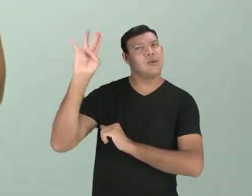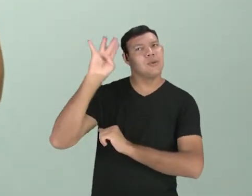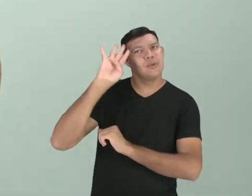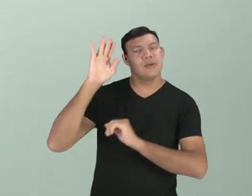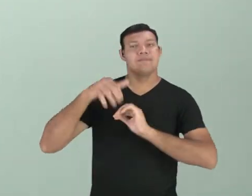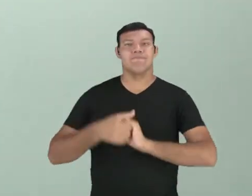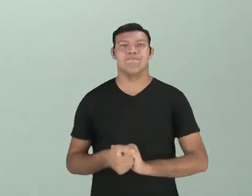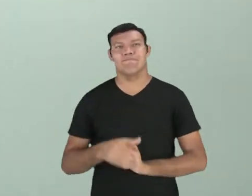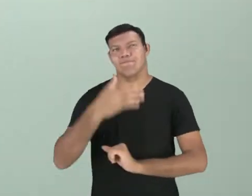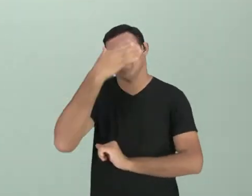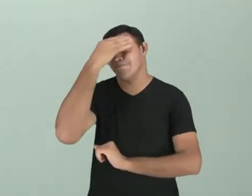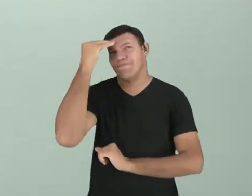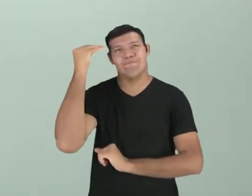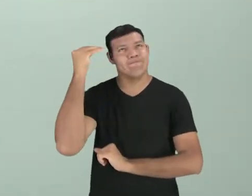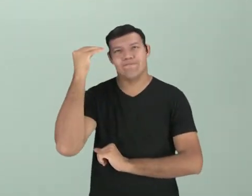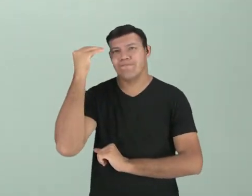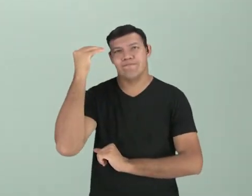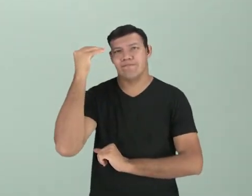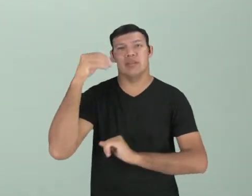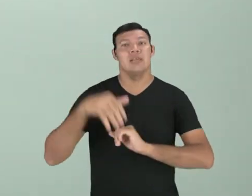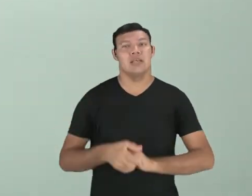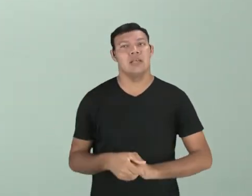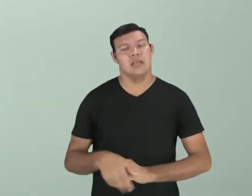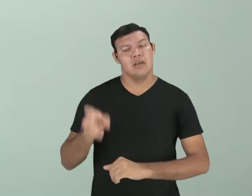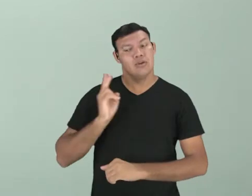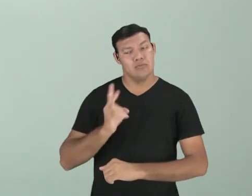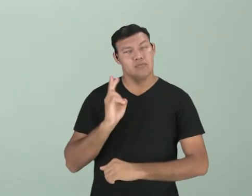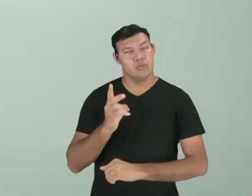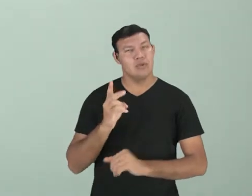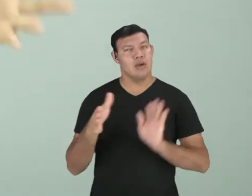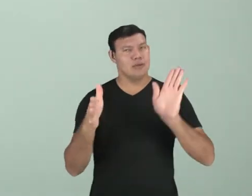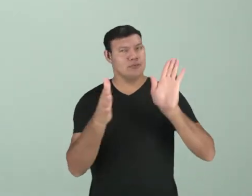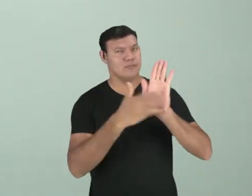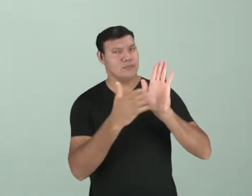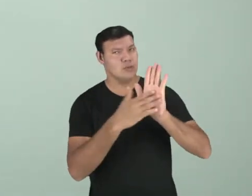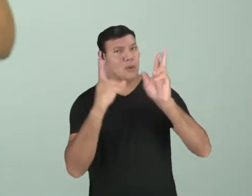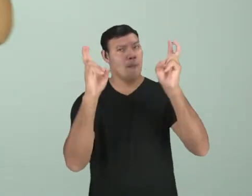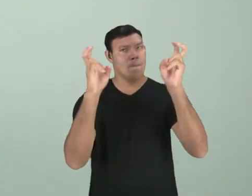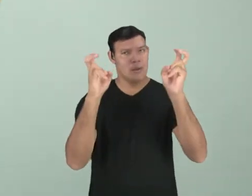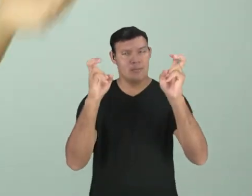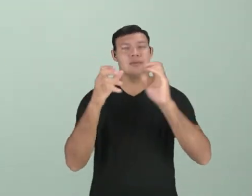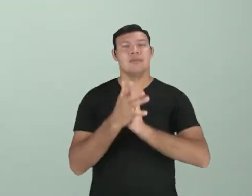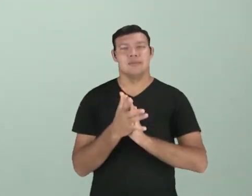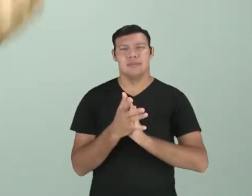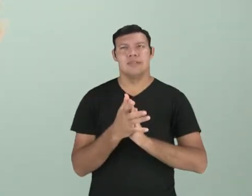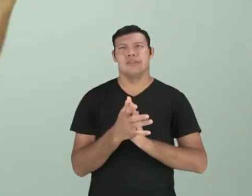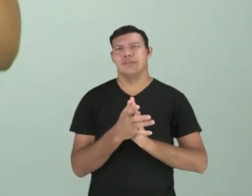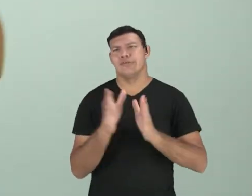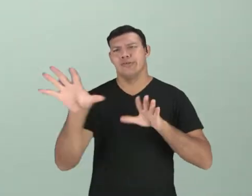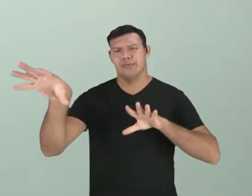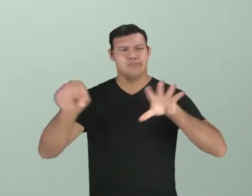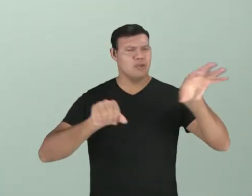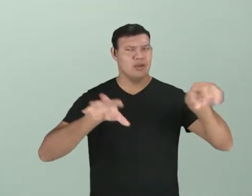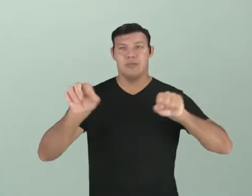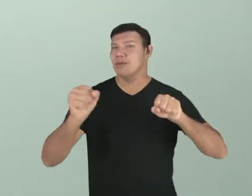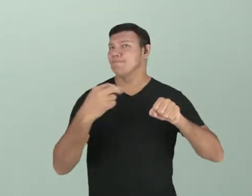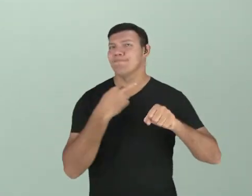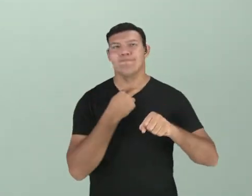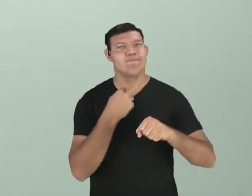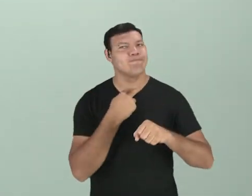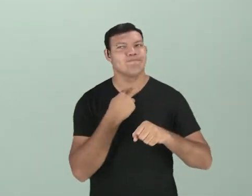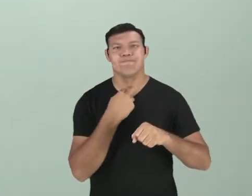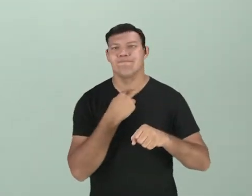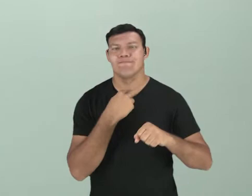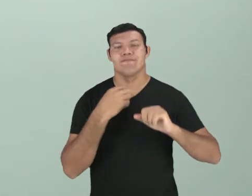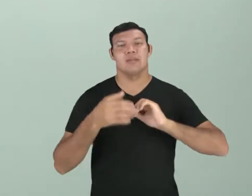posso esquecer de continuar no meu tema, né? Não fugir do tema, pegar outras situações e colocar dentro do